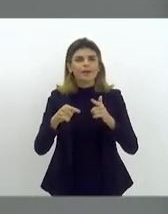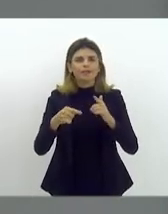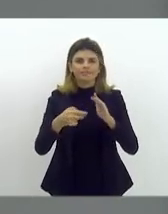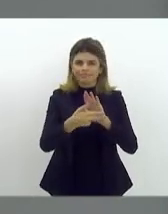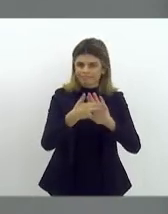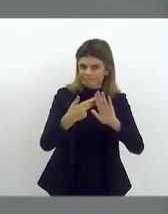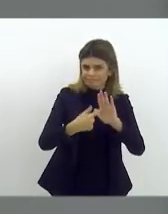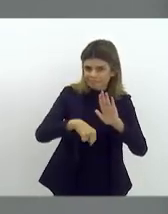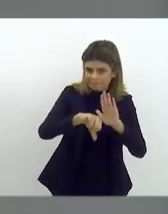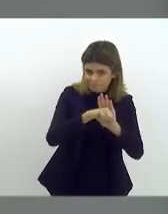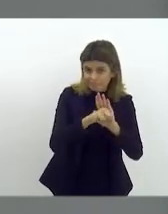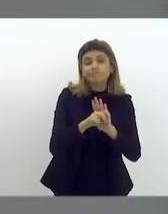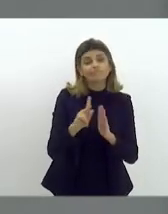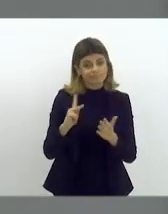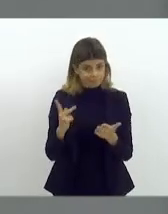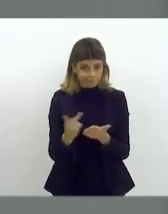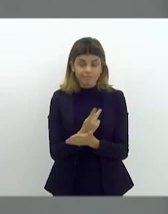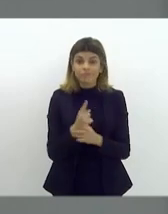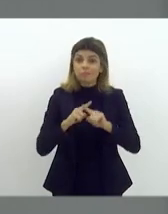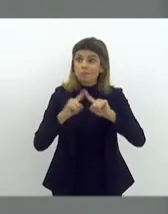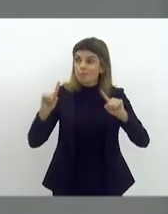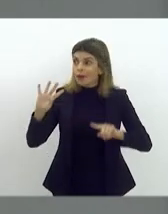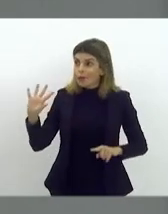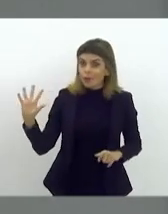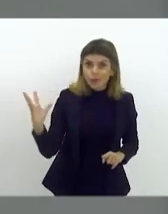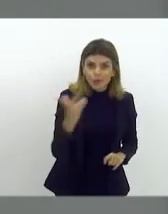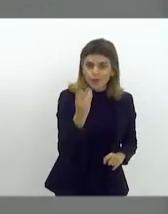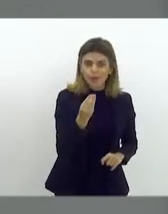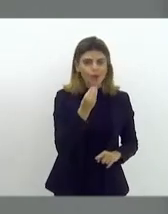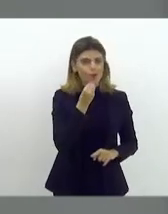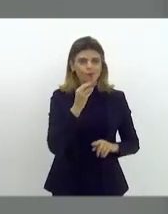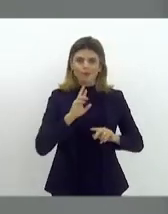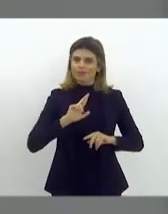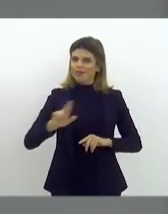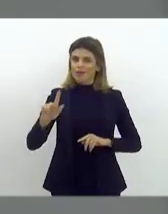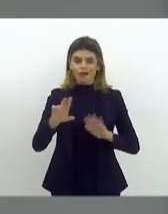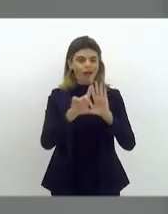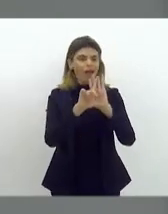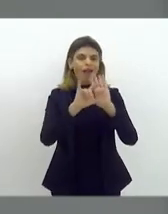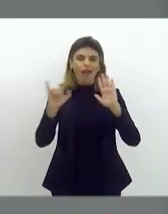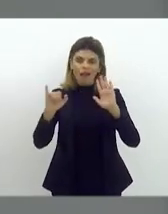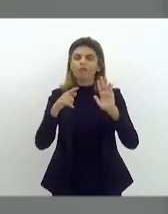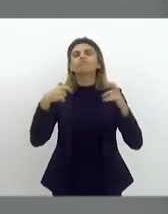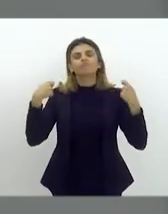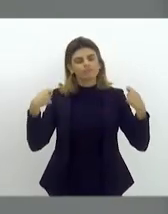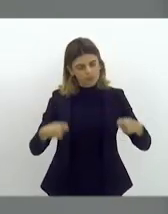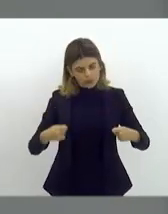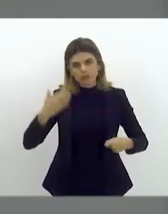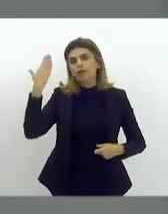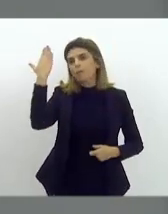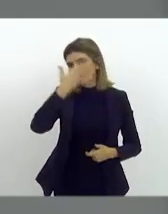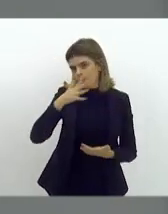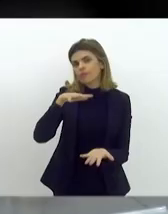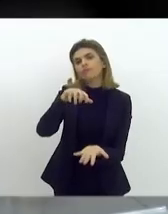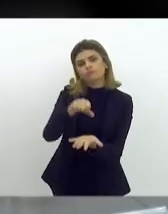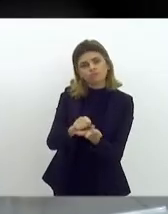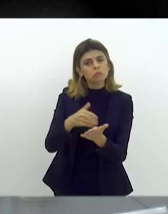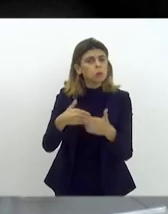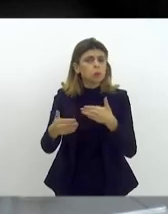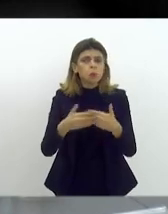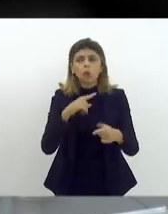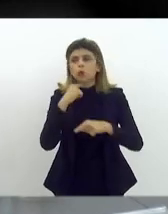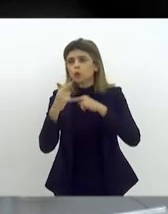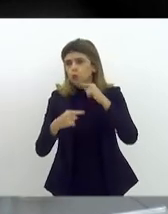pertinente né mas como para nem todos é tão Óbvio a lei vem a se fazer necessário para evitar qualquer dúvida